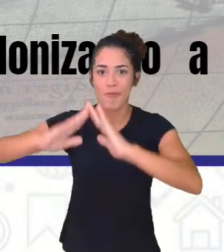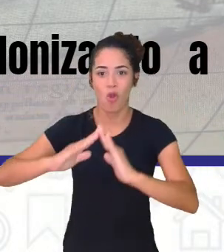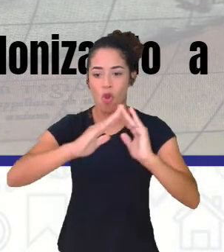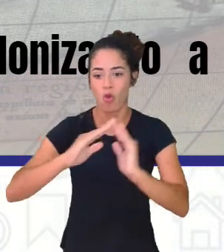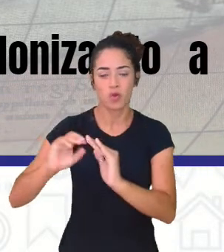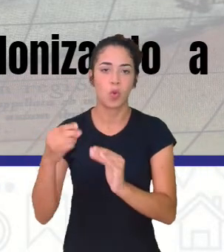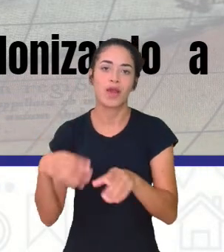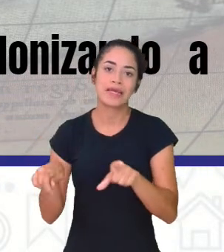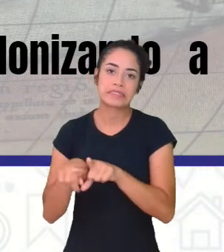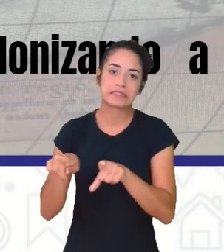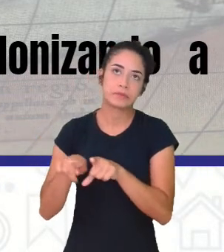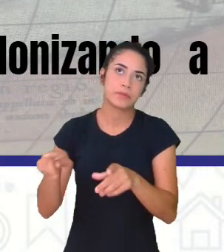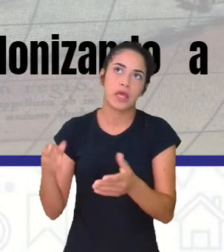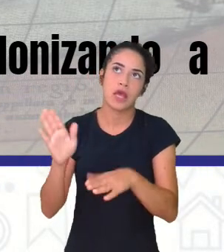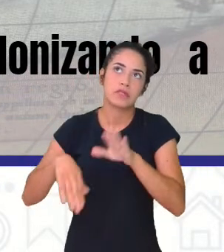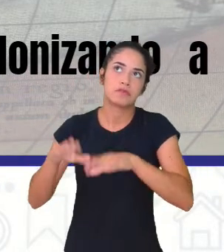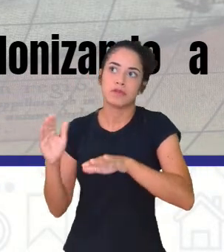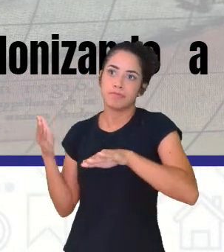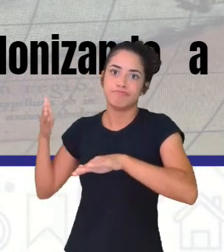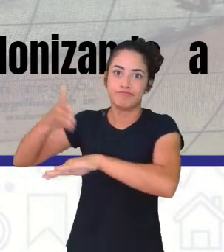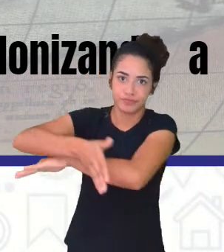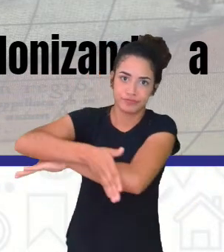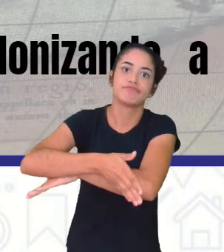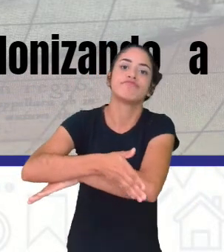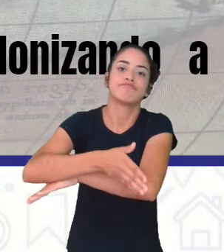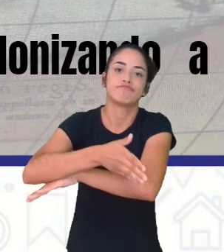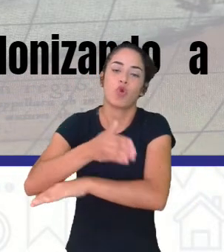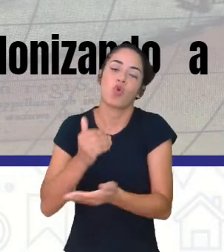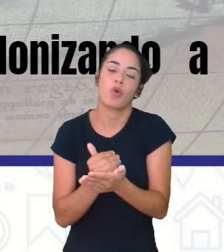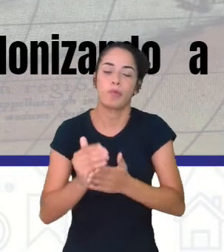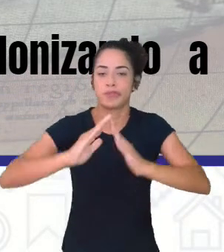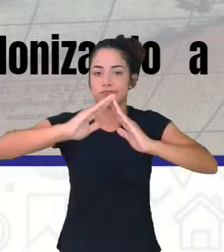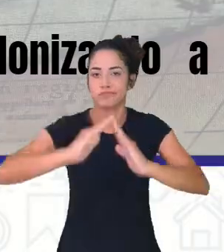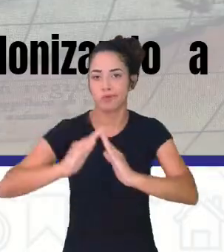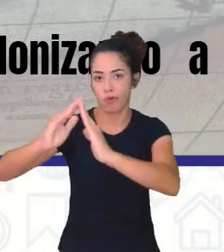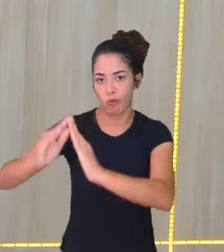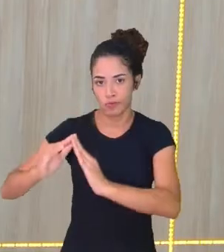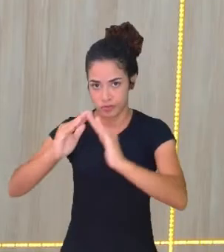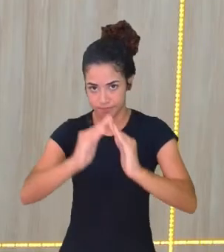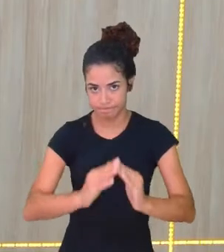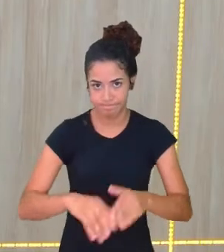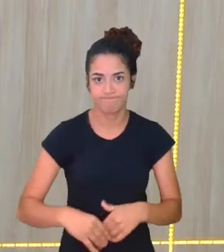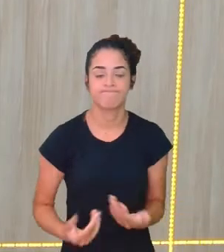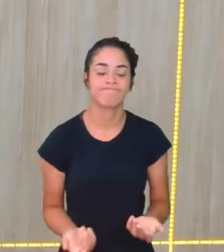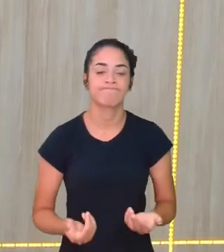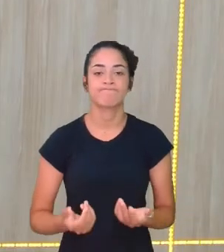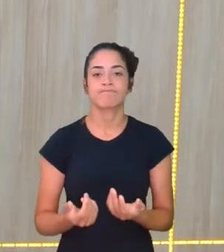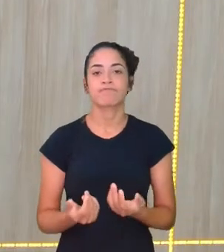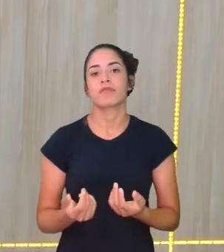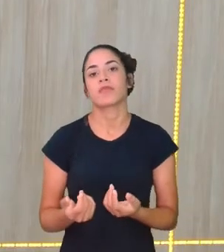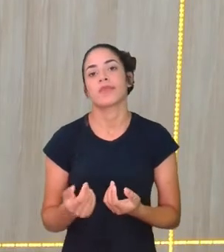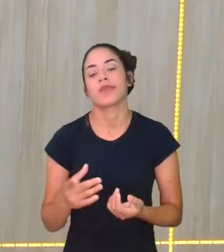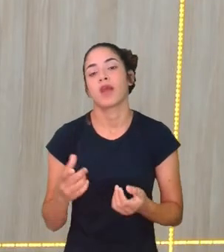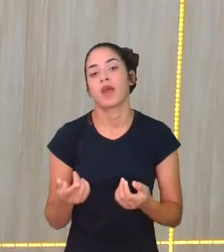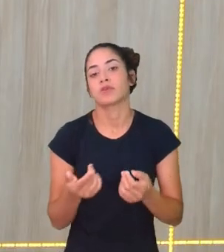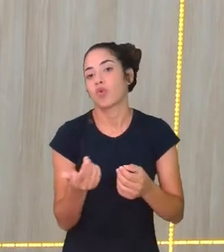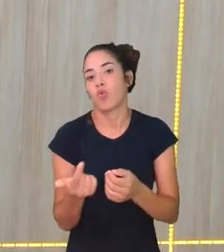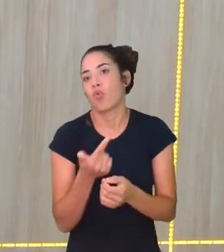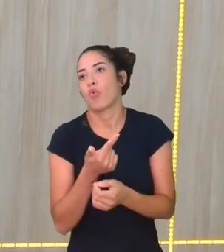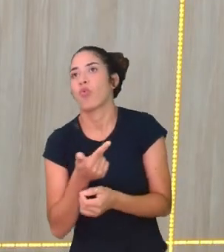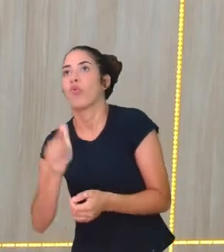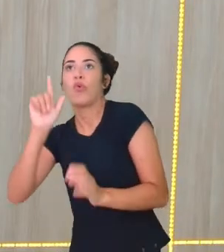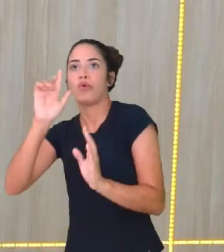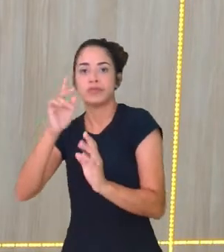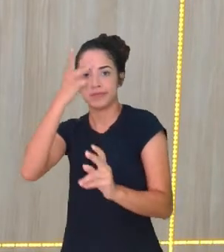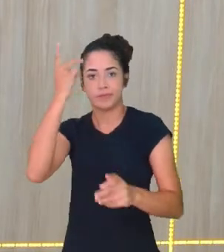invadindo aquele território estabelecendo ali moradia né em cima do território ali de outrem